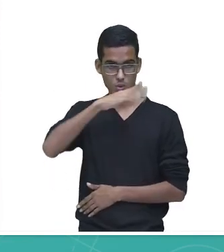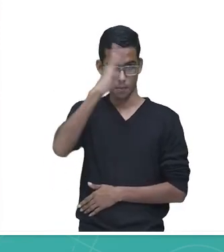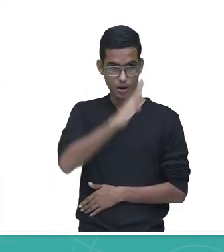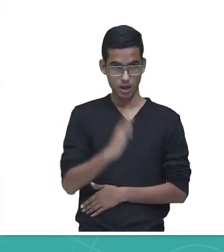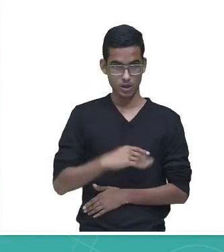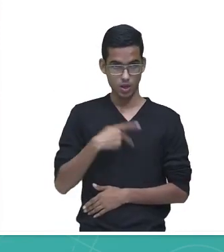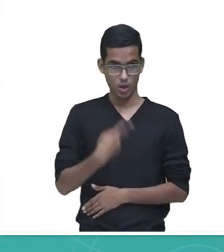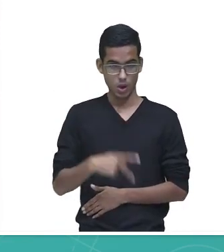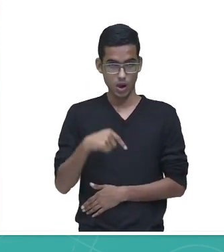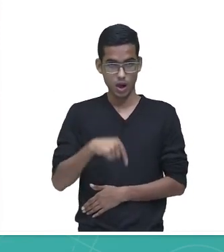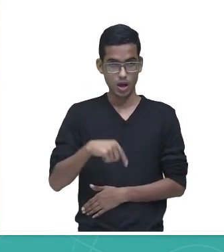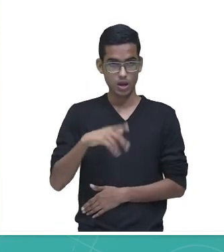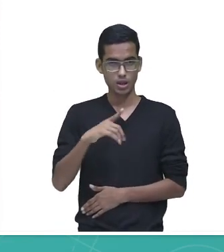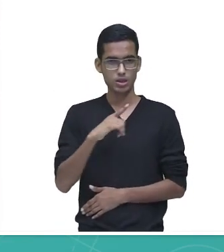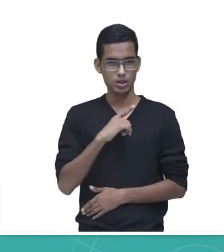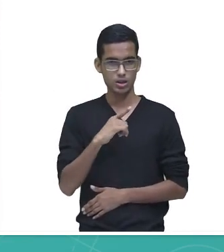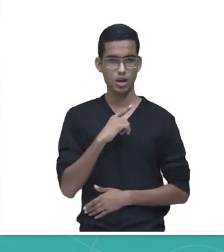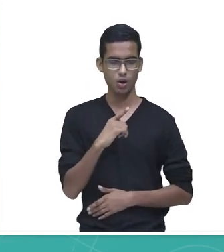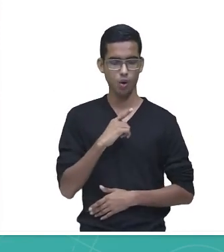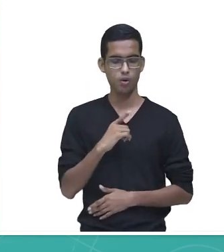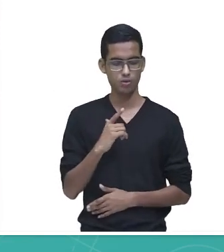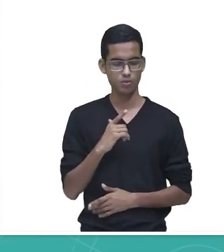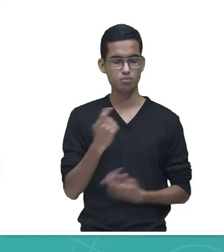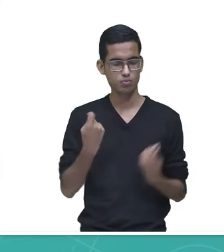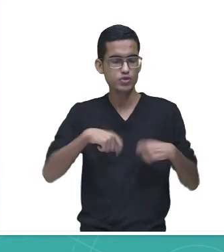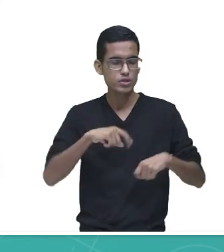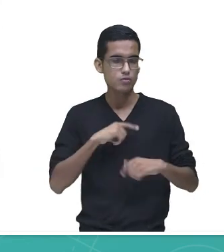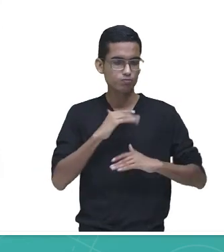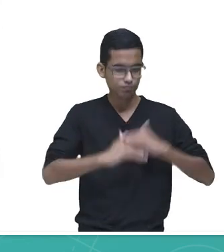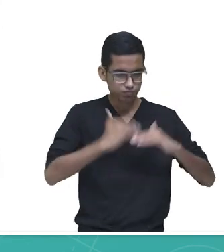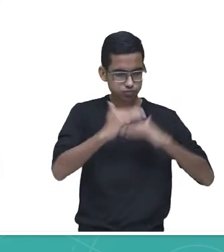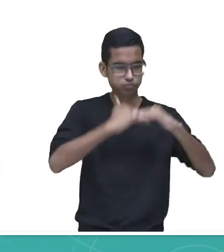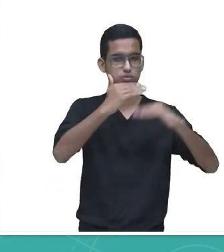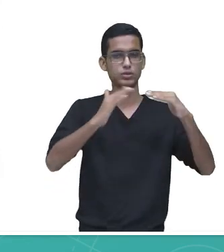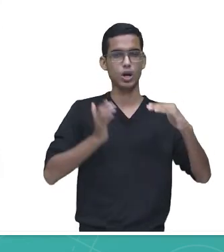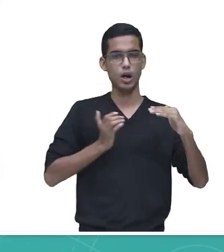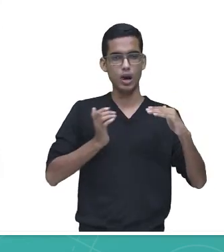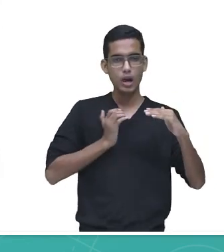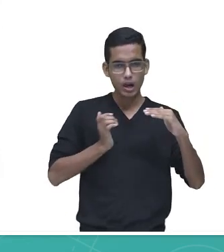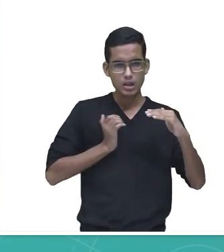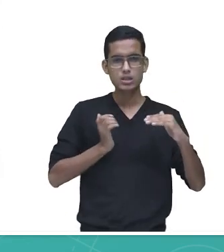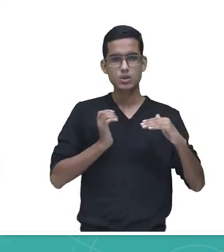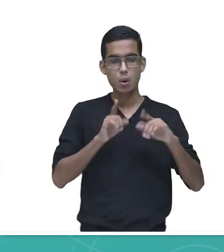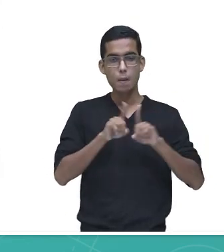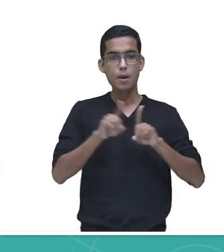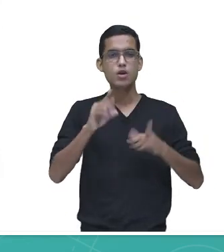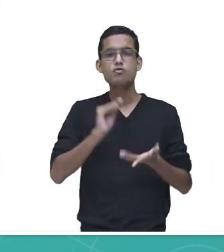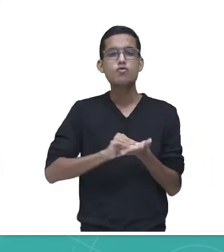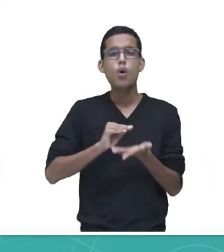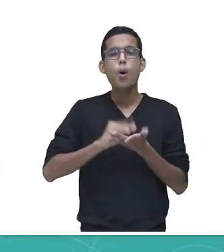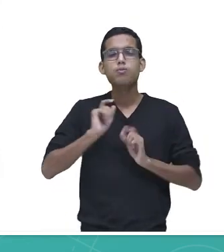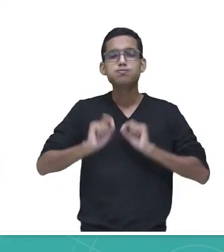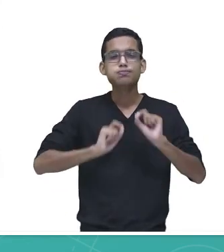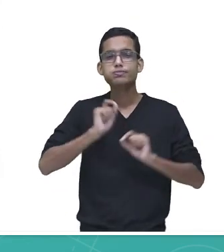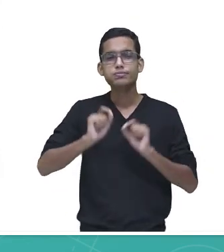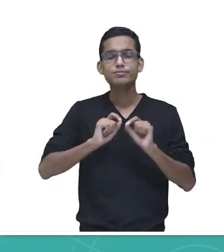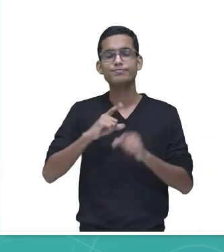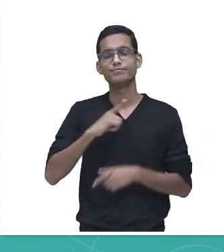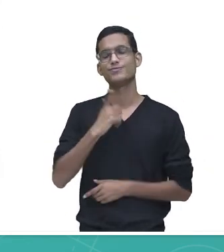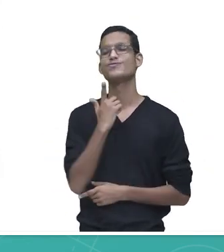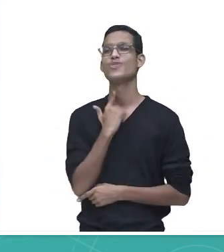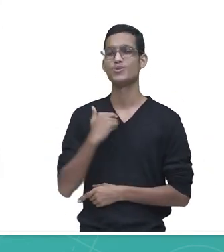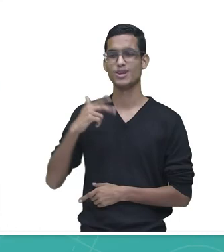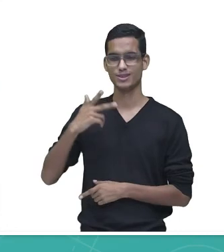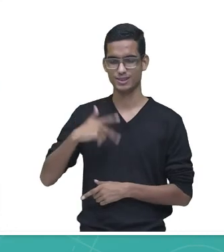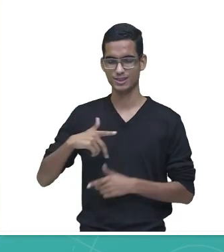onde nós temos condições de ser um país desenvolvido, um país rico. O que falta ainda é vontade política de